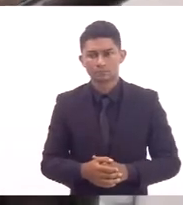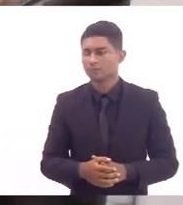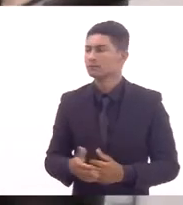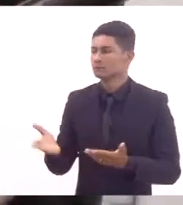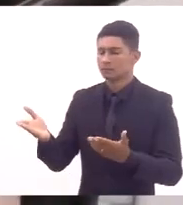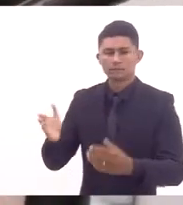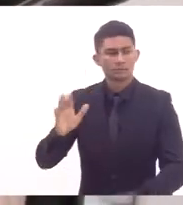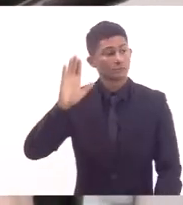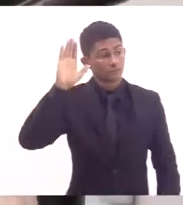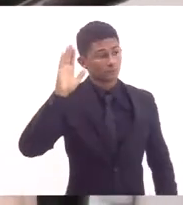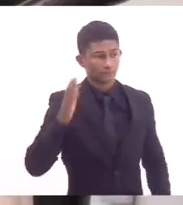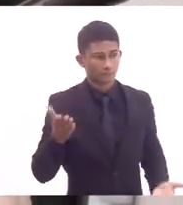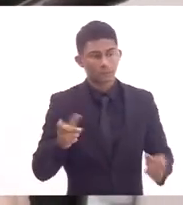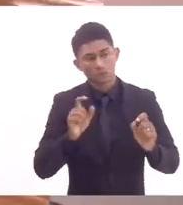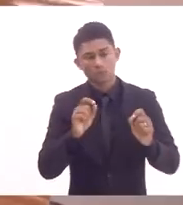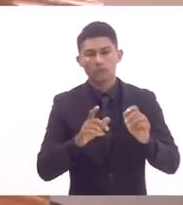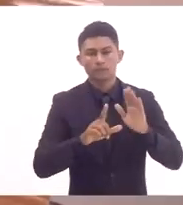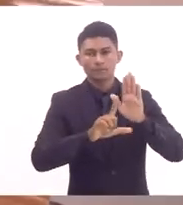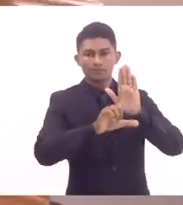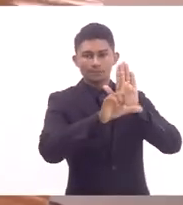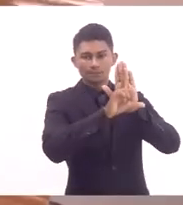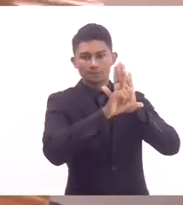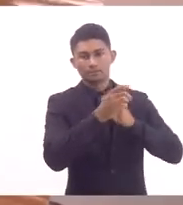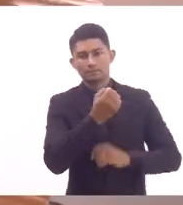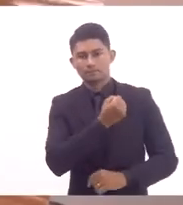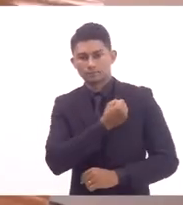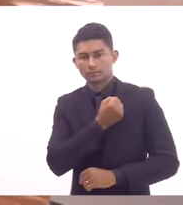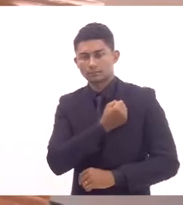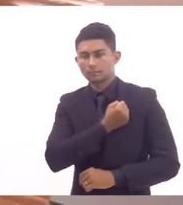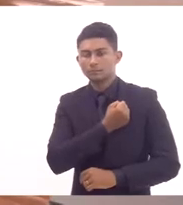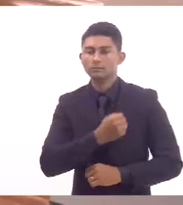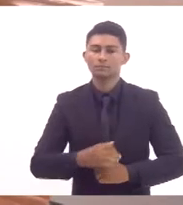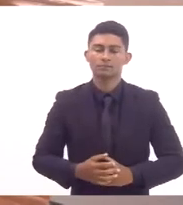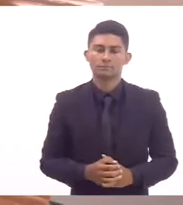Claro claro a Lei Nº